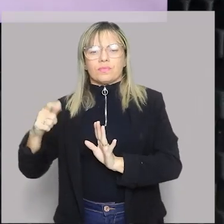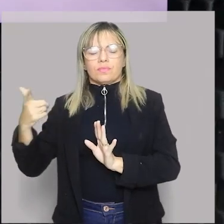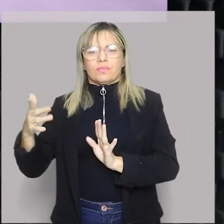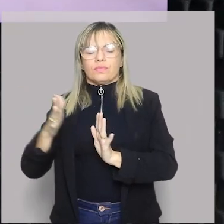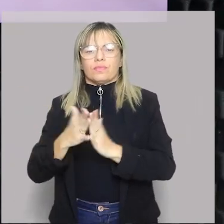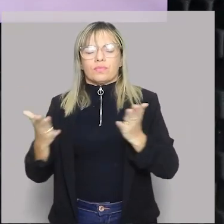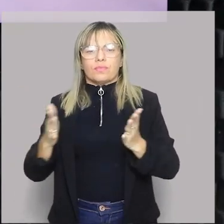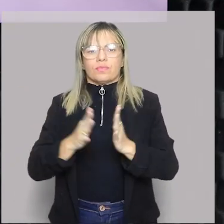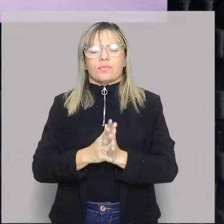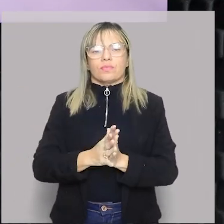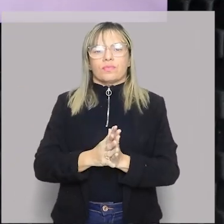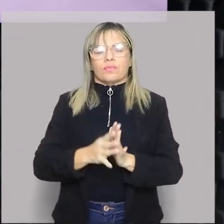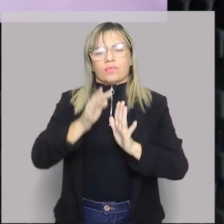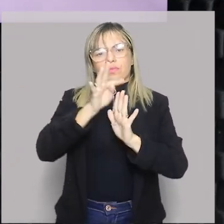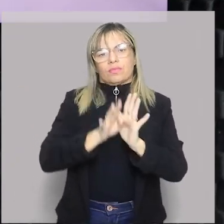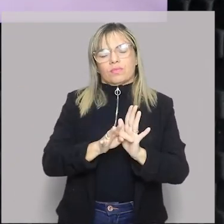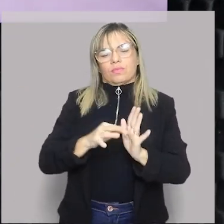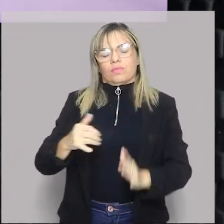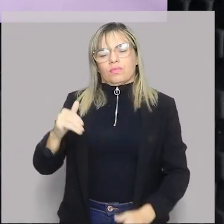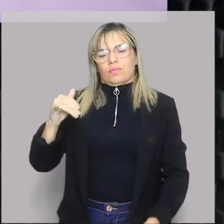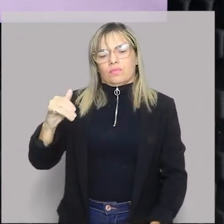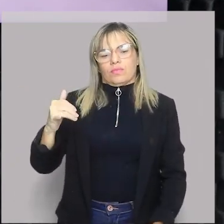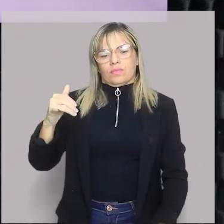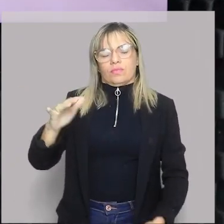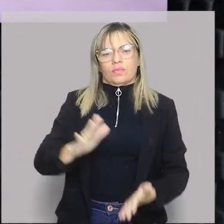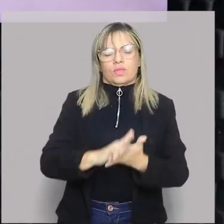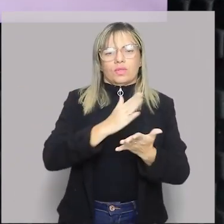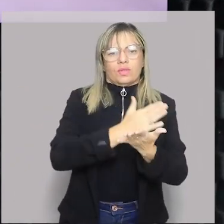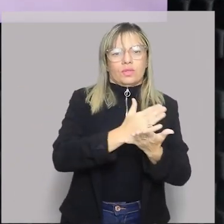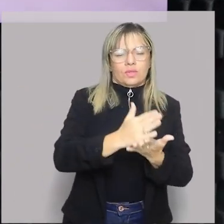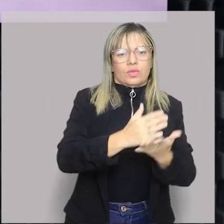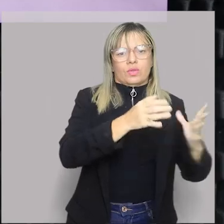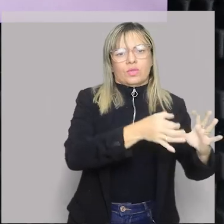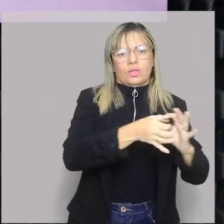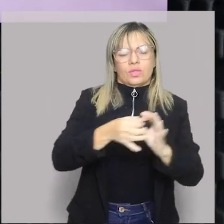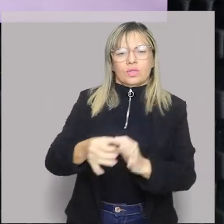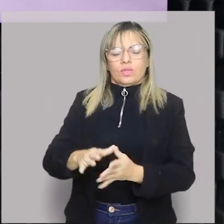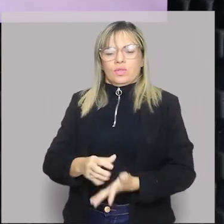texto narrativo. É um texto que eu parto de uma situação